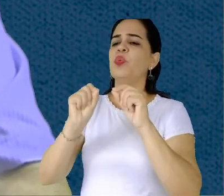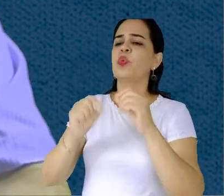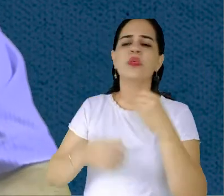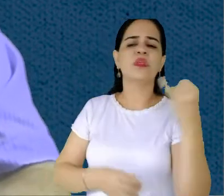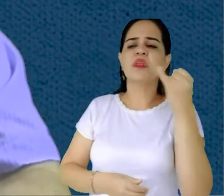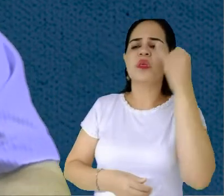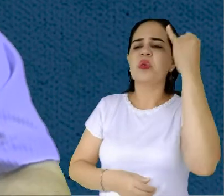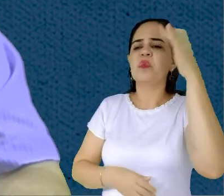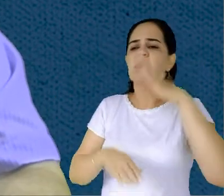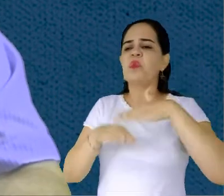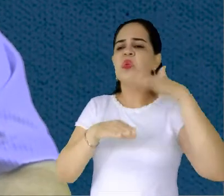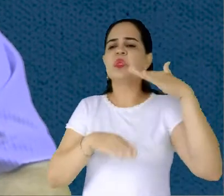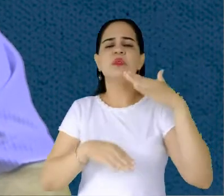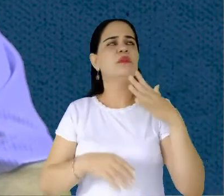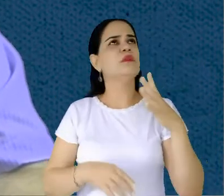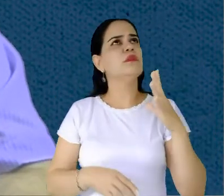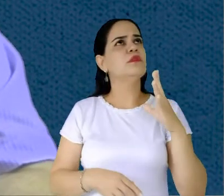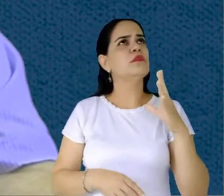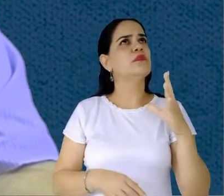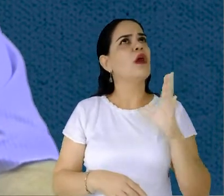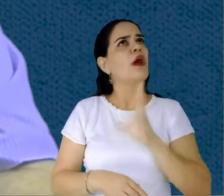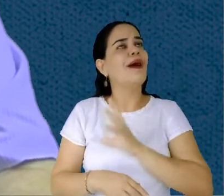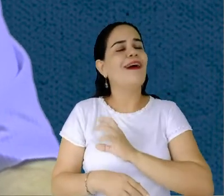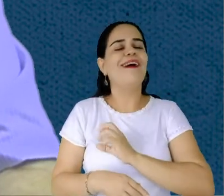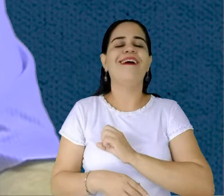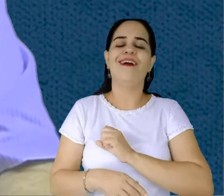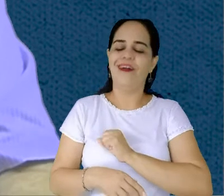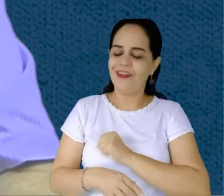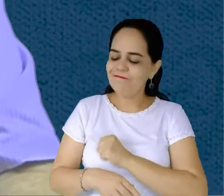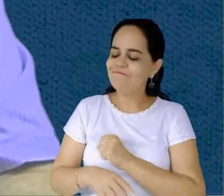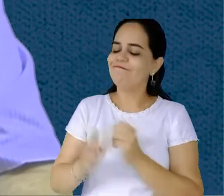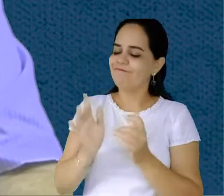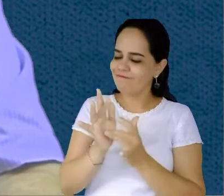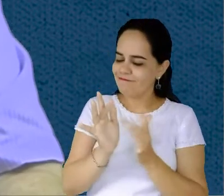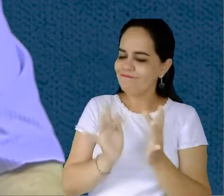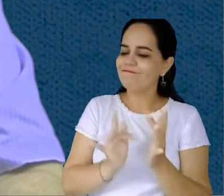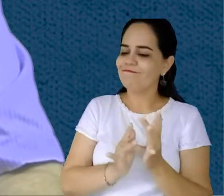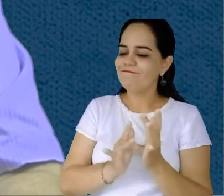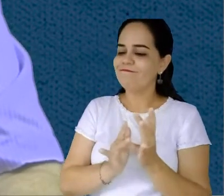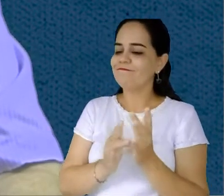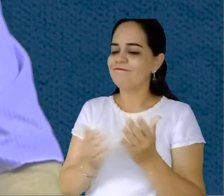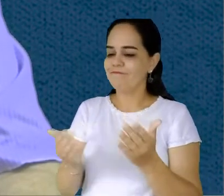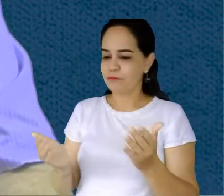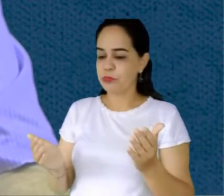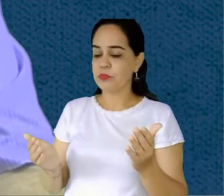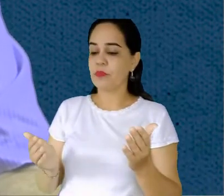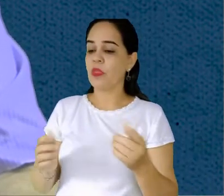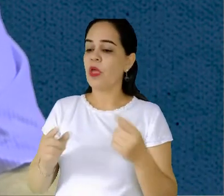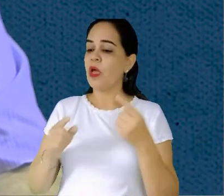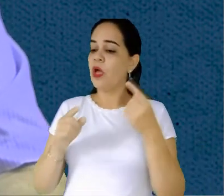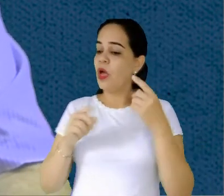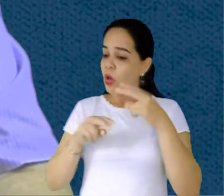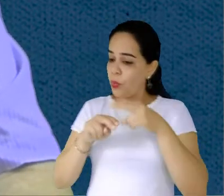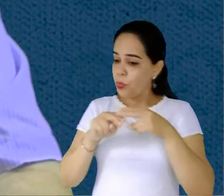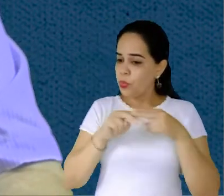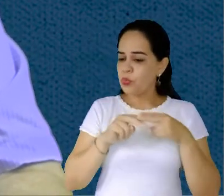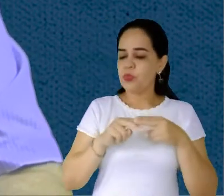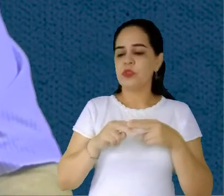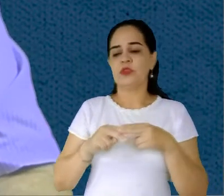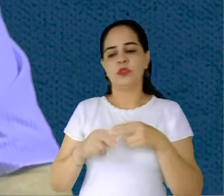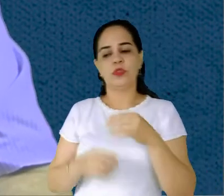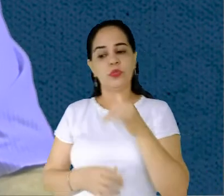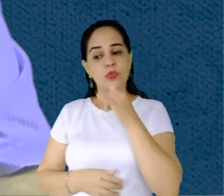E o que Jesus considera mais importante é o amor. Por isso ele diz, se alguém me